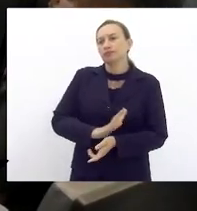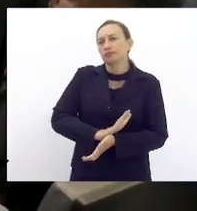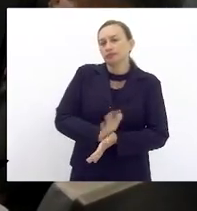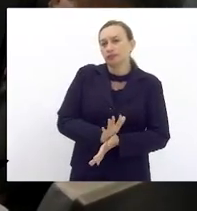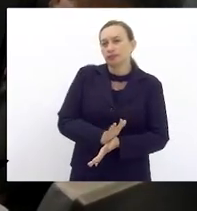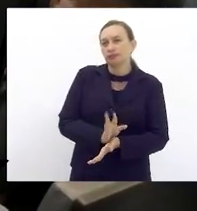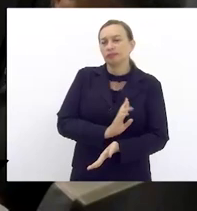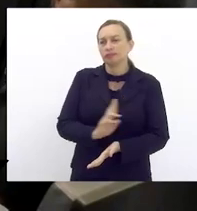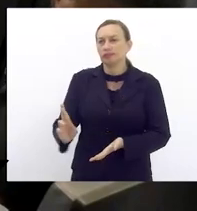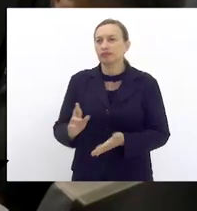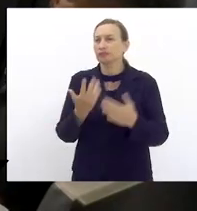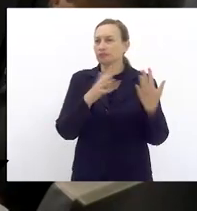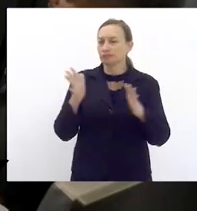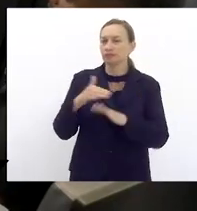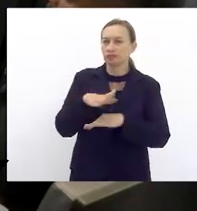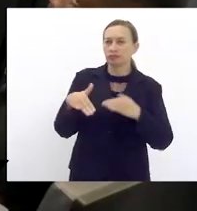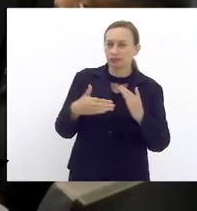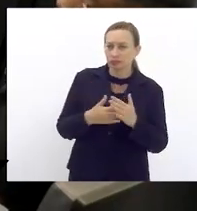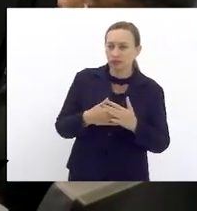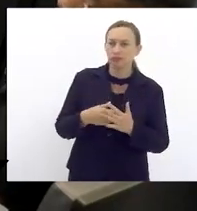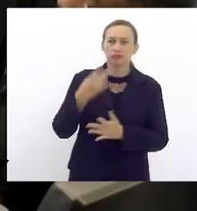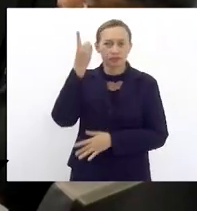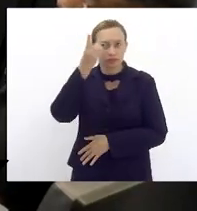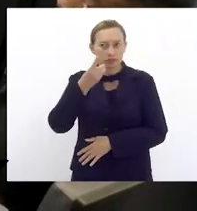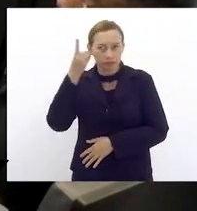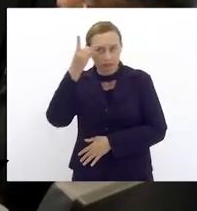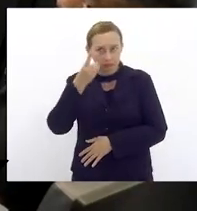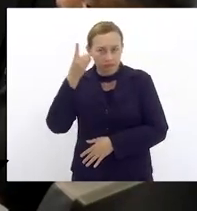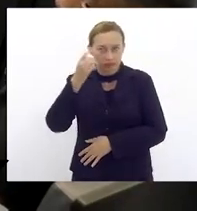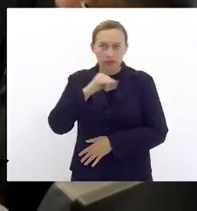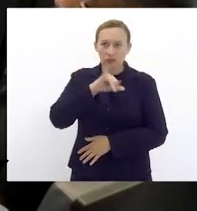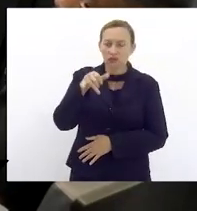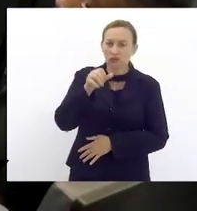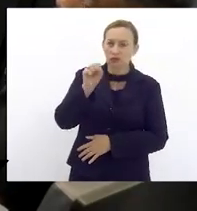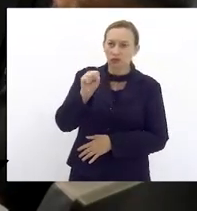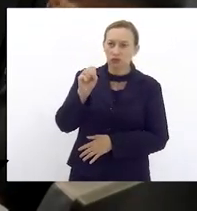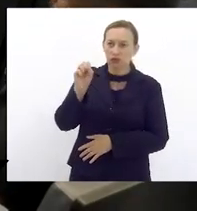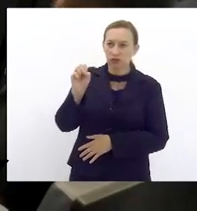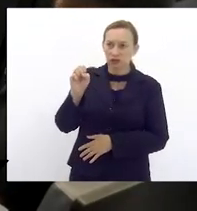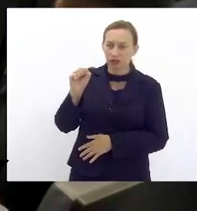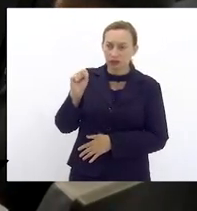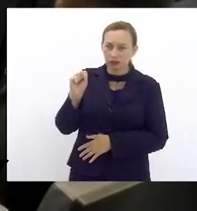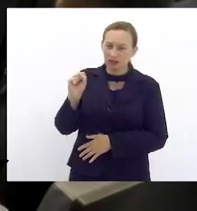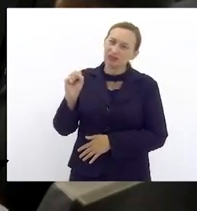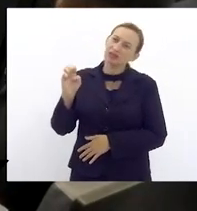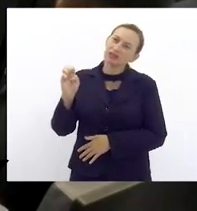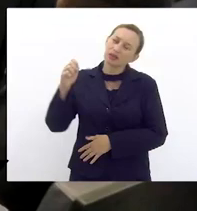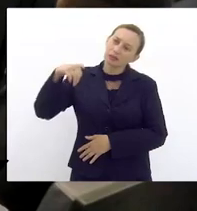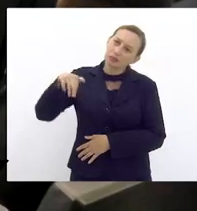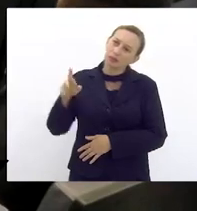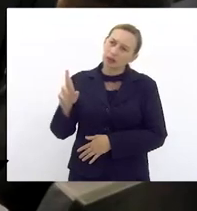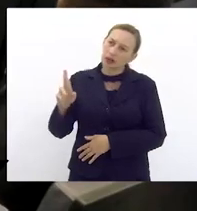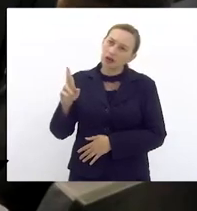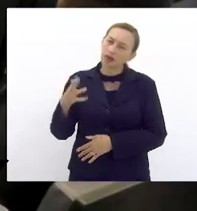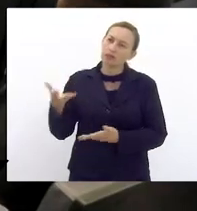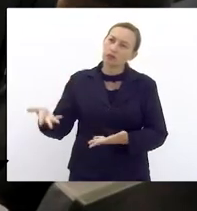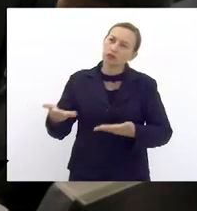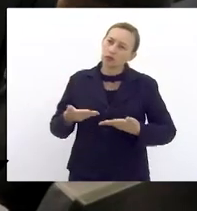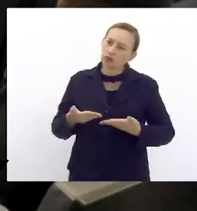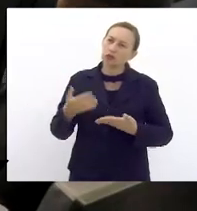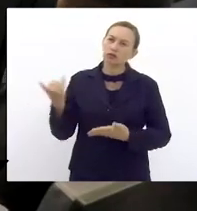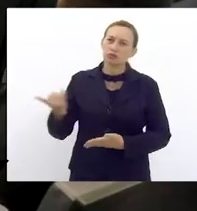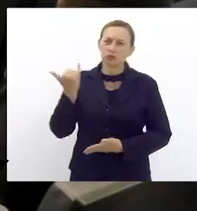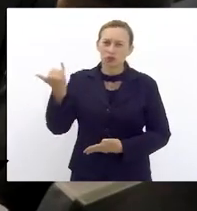presentes cumprimentar o deputado Professor Josemar pela pela pelo convite né